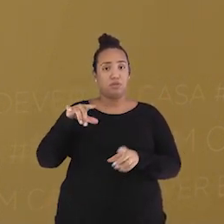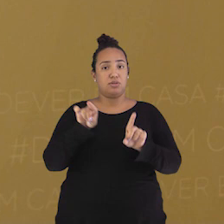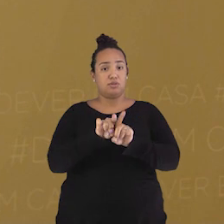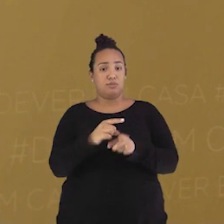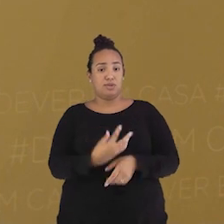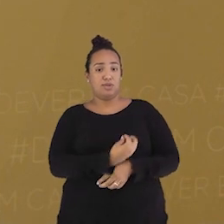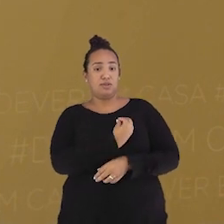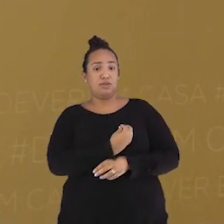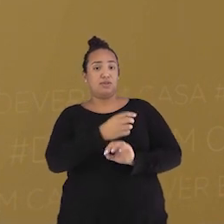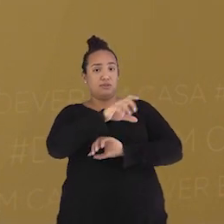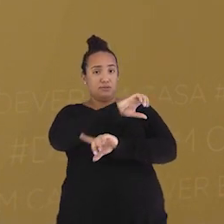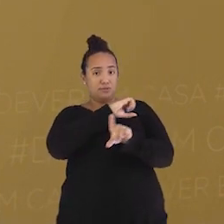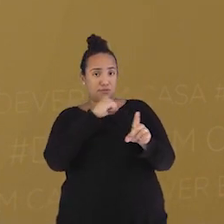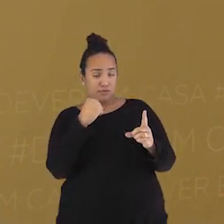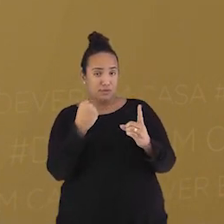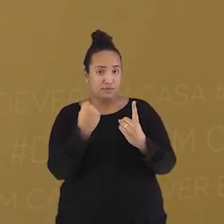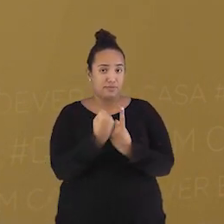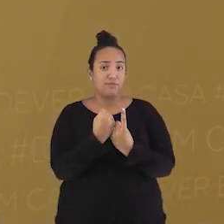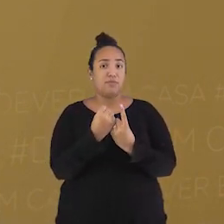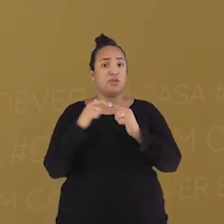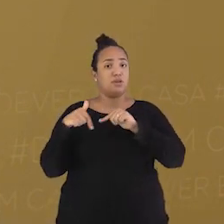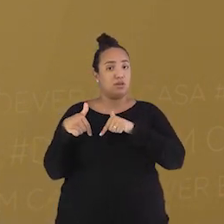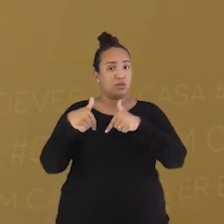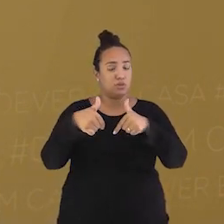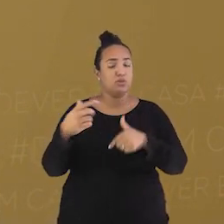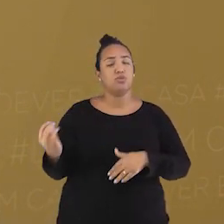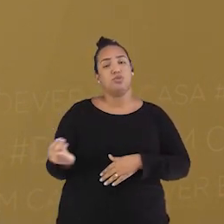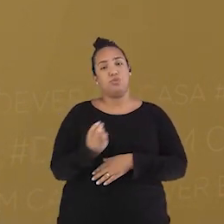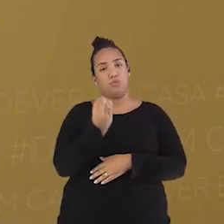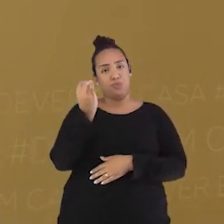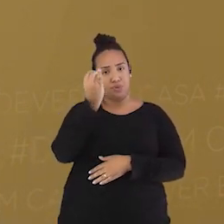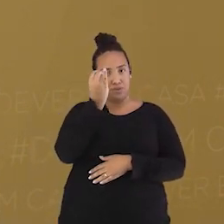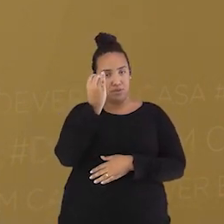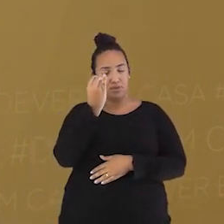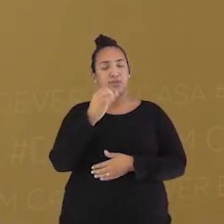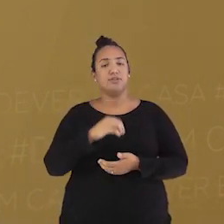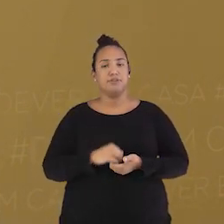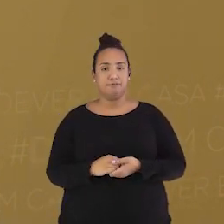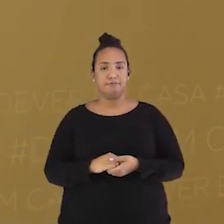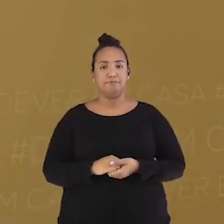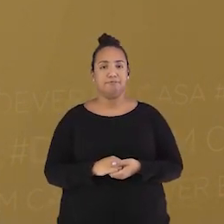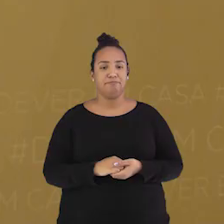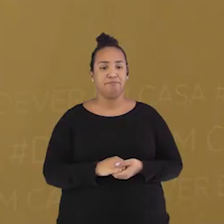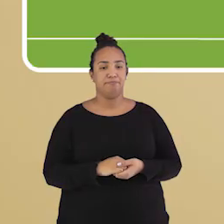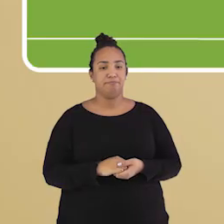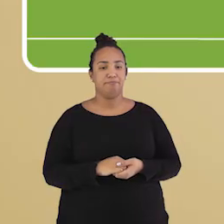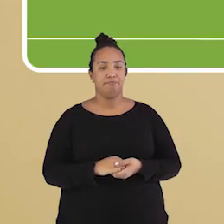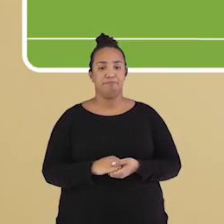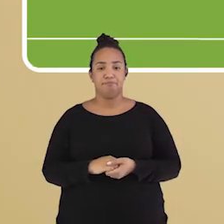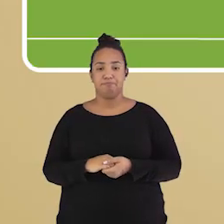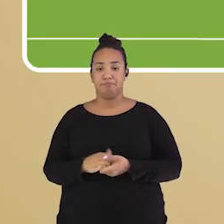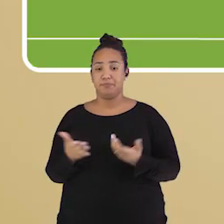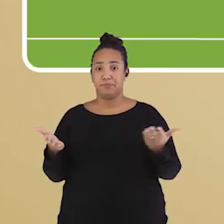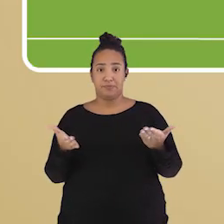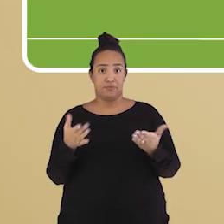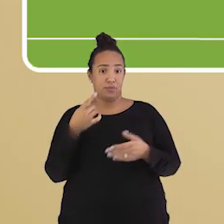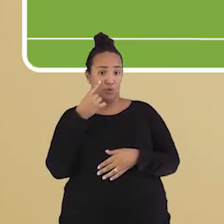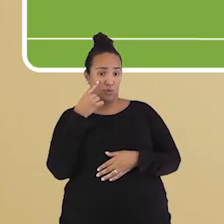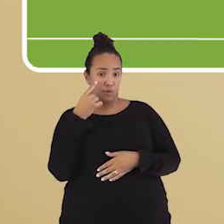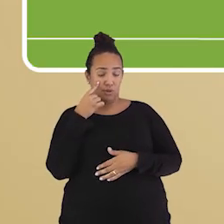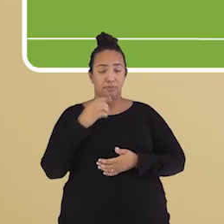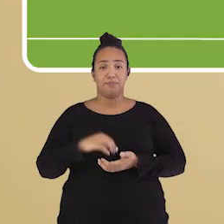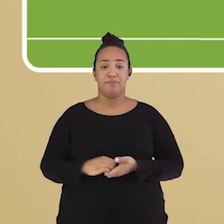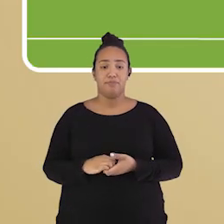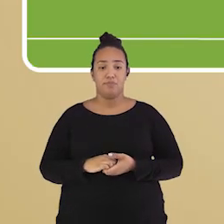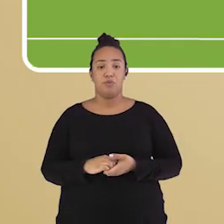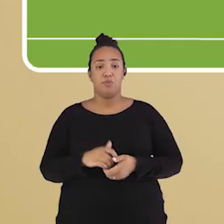em sociedade, que são ações importantes para a sobrevivência dessa espécie no planeta. Observe bem. Desde a